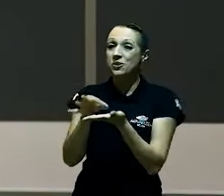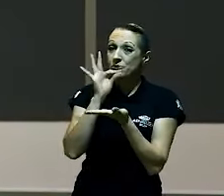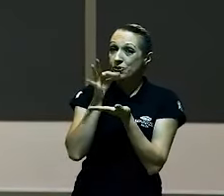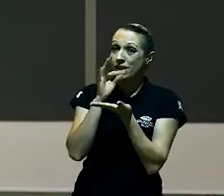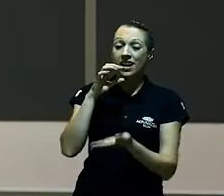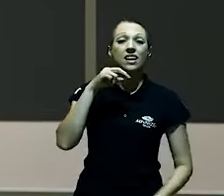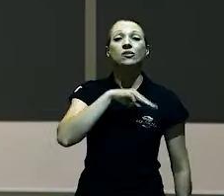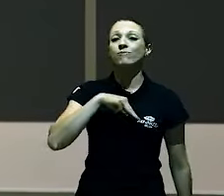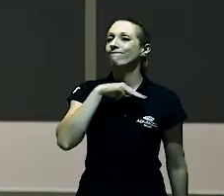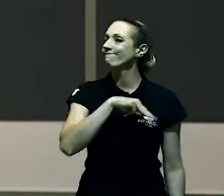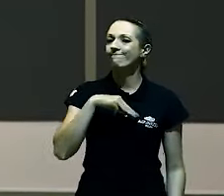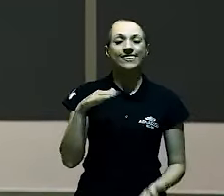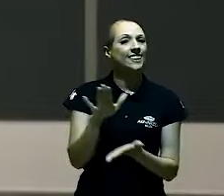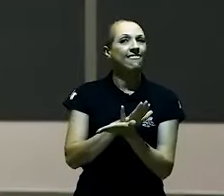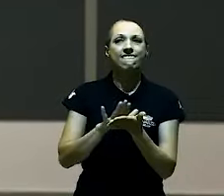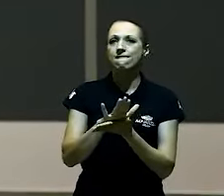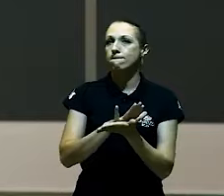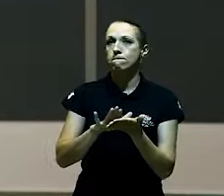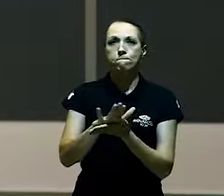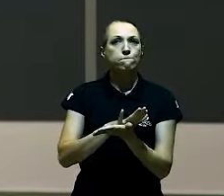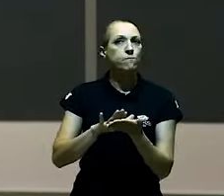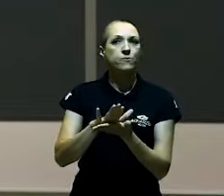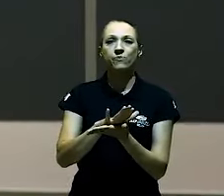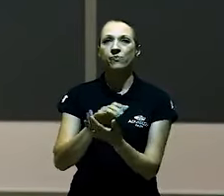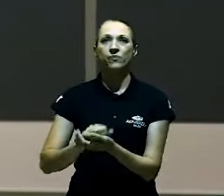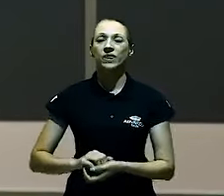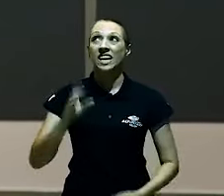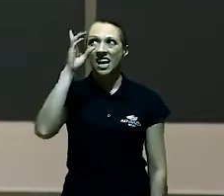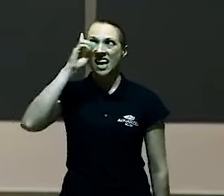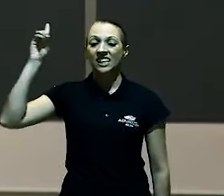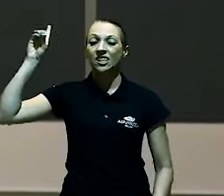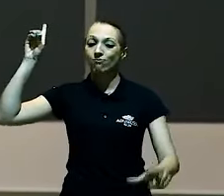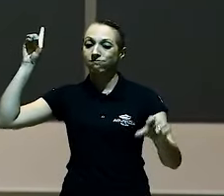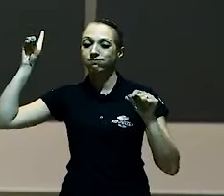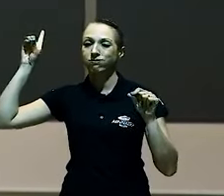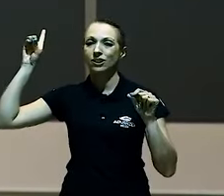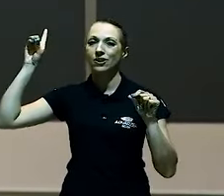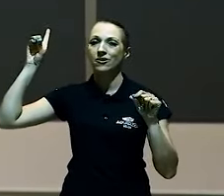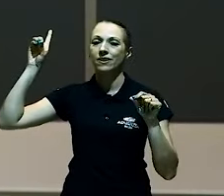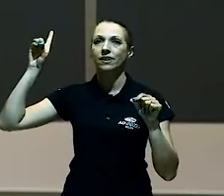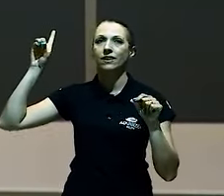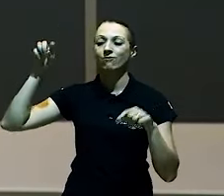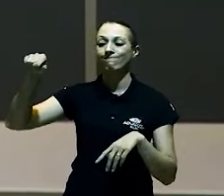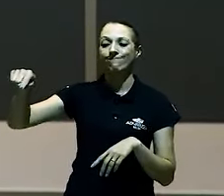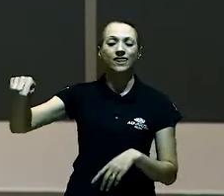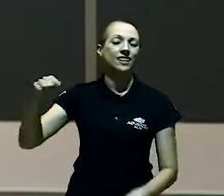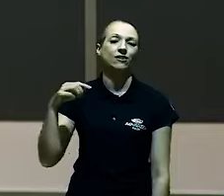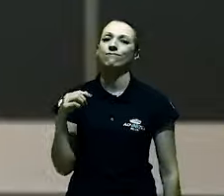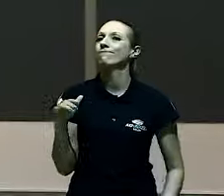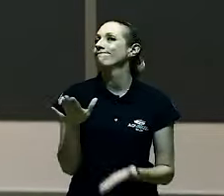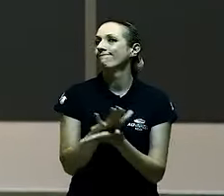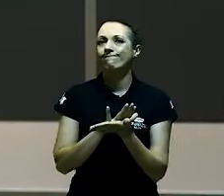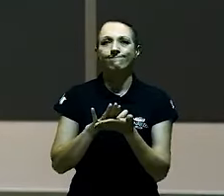Deus fazendo chamada, nos lembrando da nossa responsabilidade. Ele quer fugir da palavra de Deus. Ele